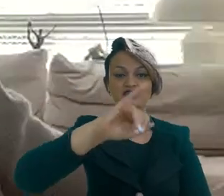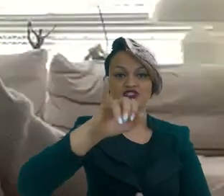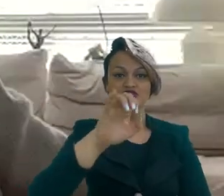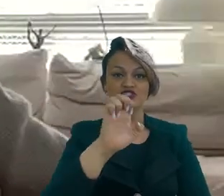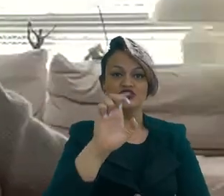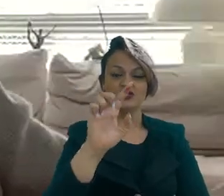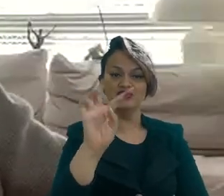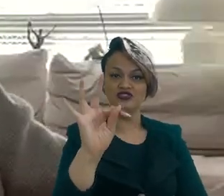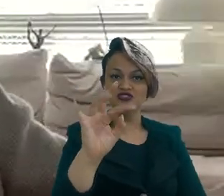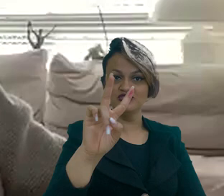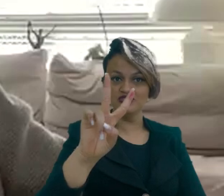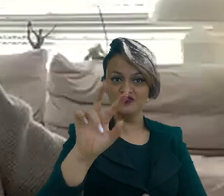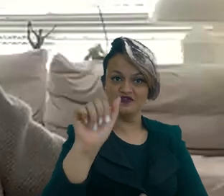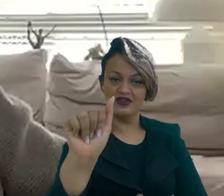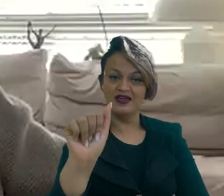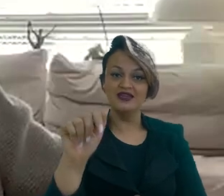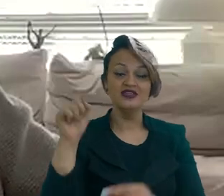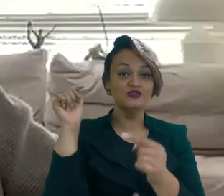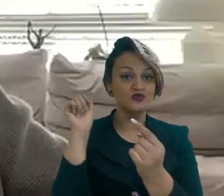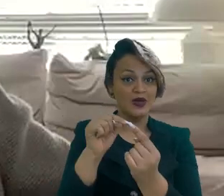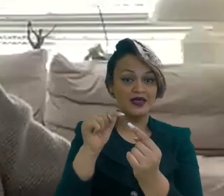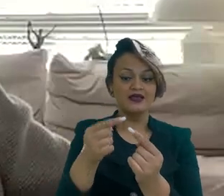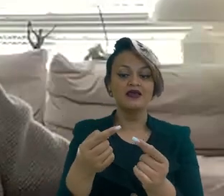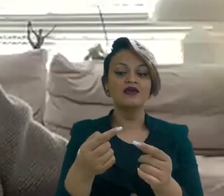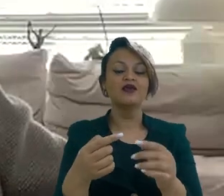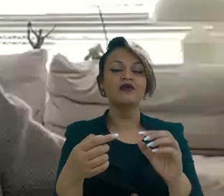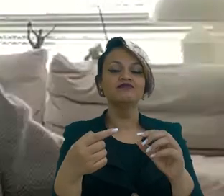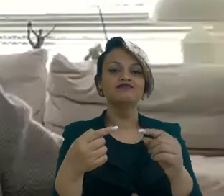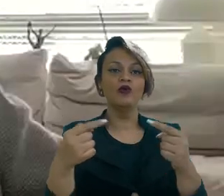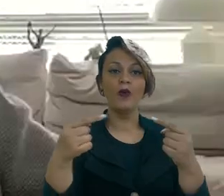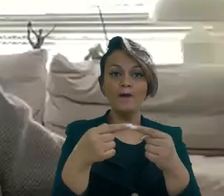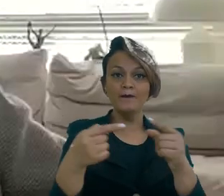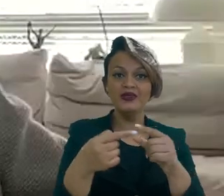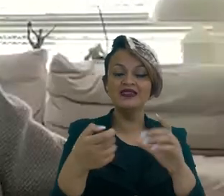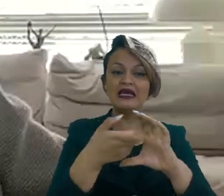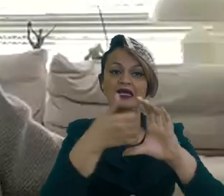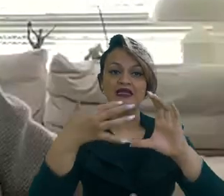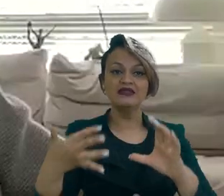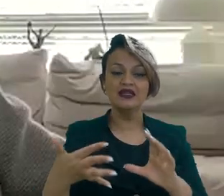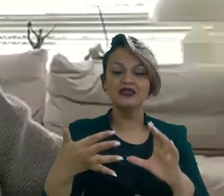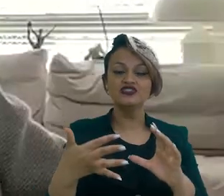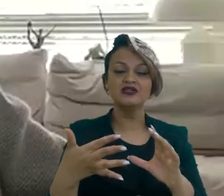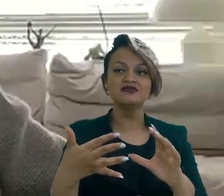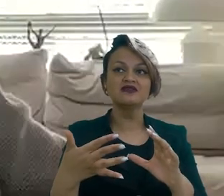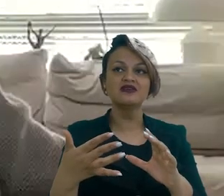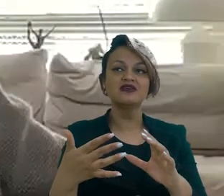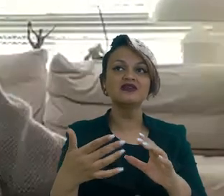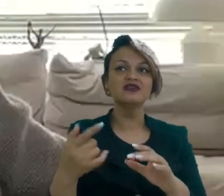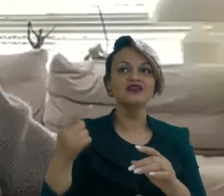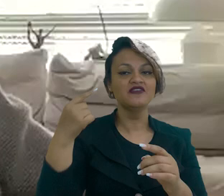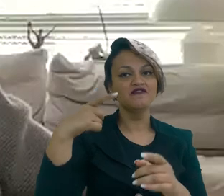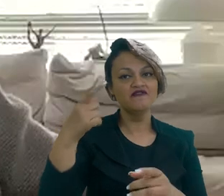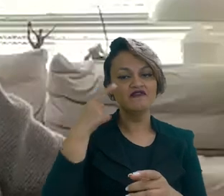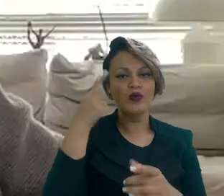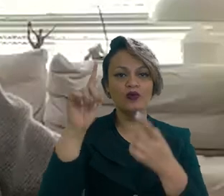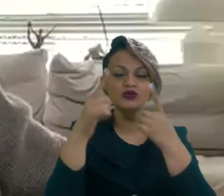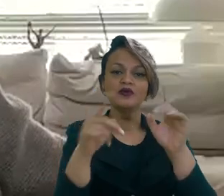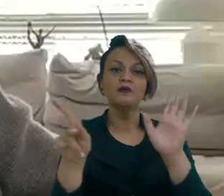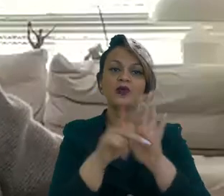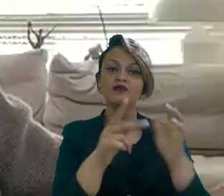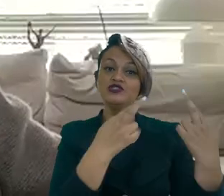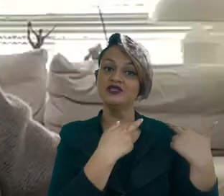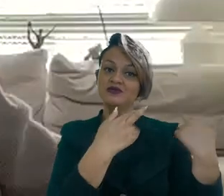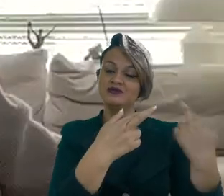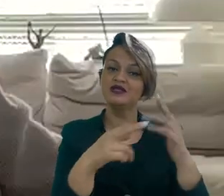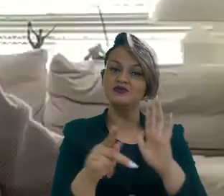essa quebra da Paz e objetiva vai assumir feições que darão ensejo a